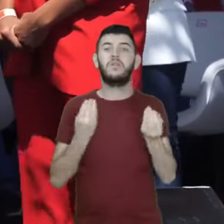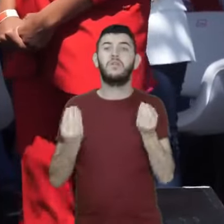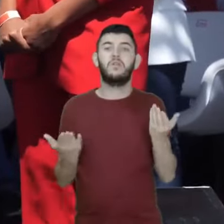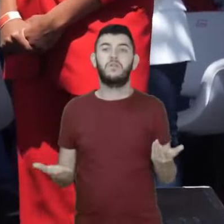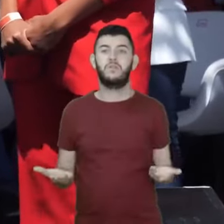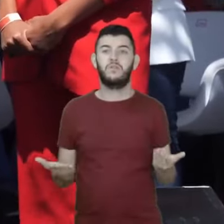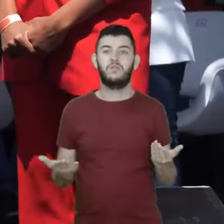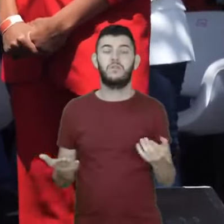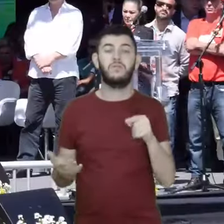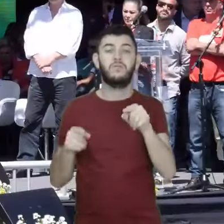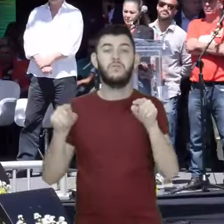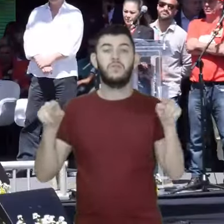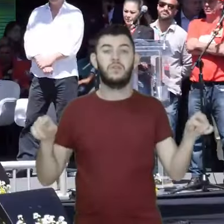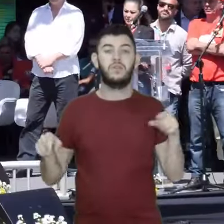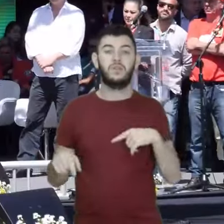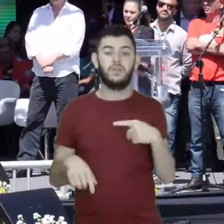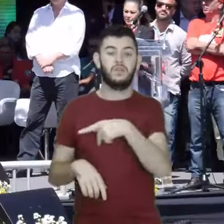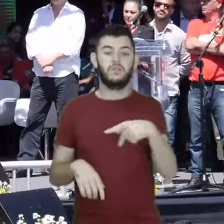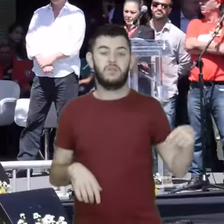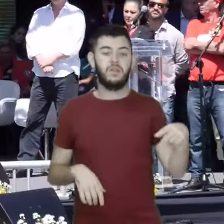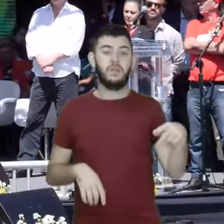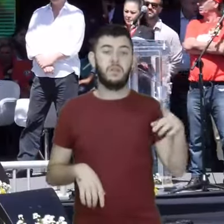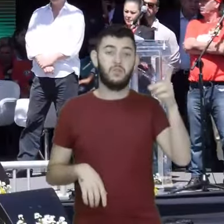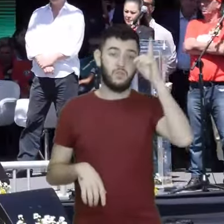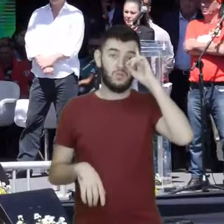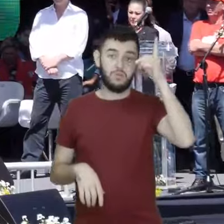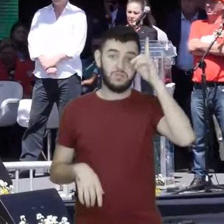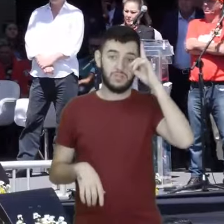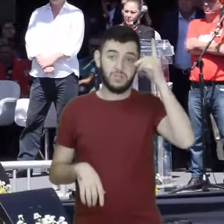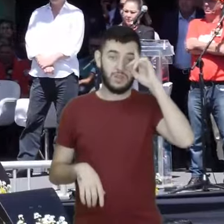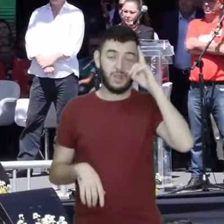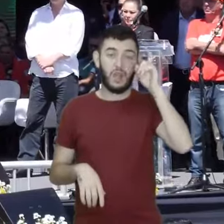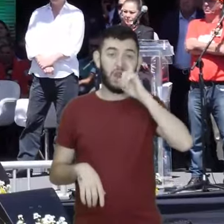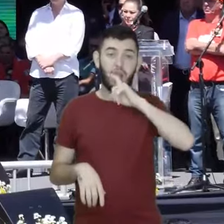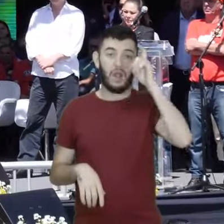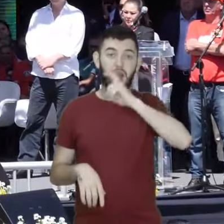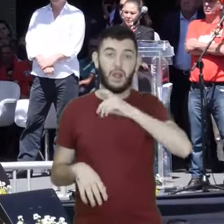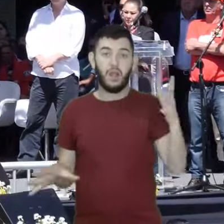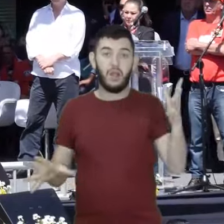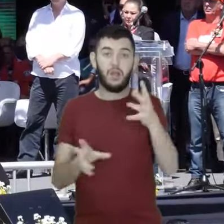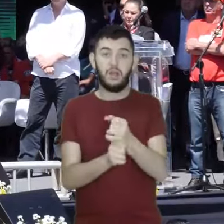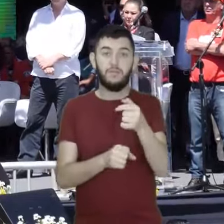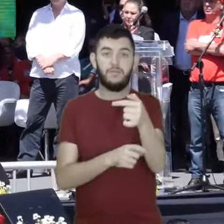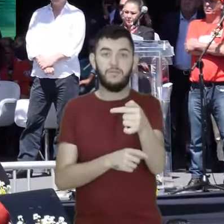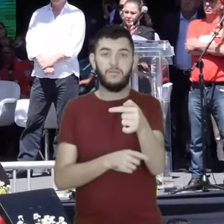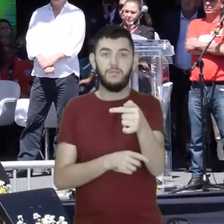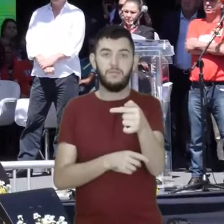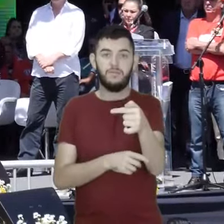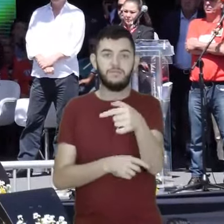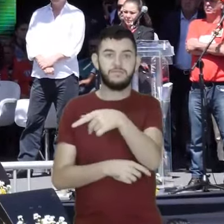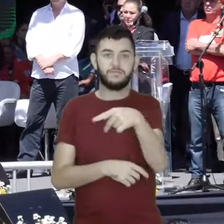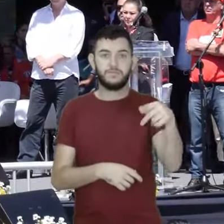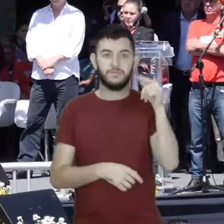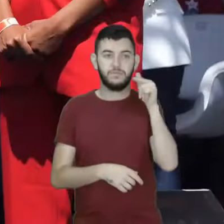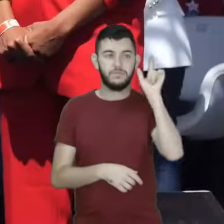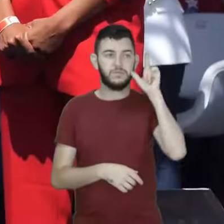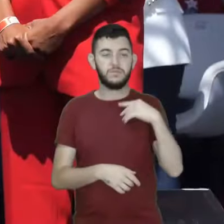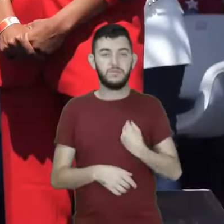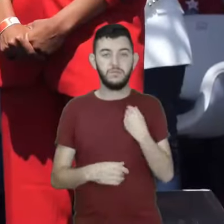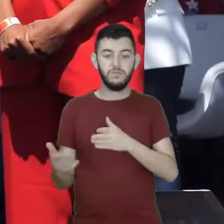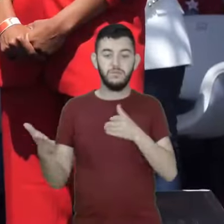7 mentiras por dia. Um presidente que foi ontem no enterro. Tem um boné, amor, porque